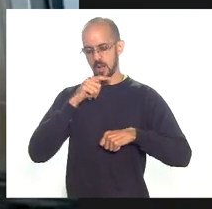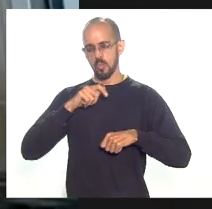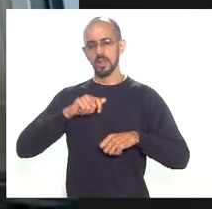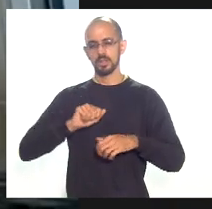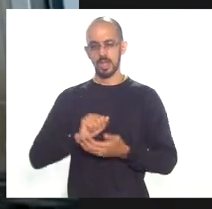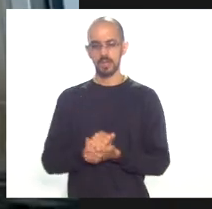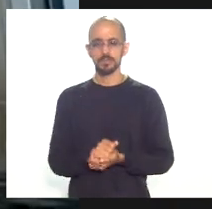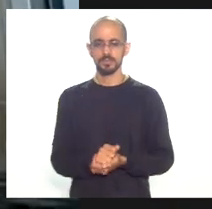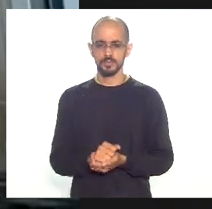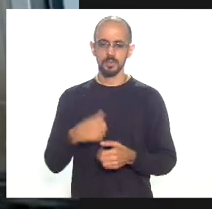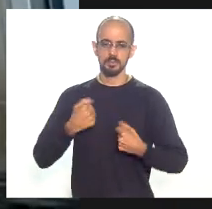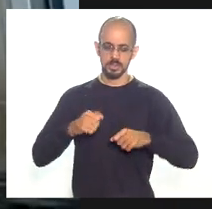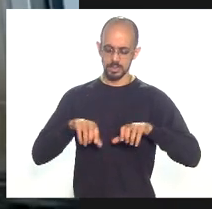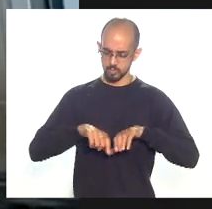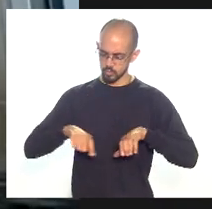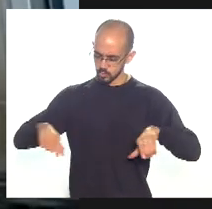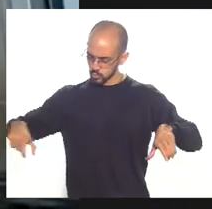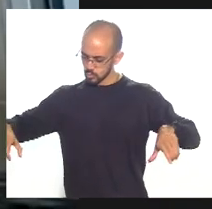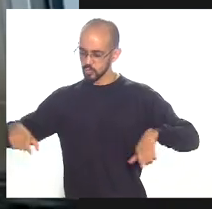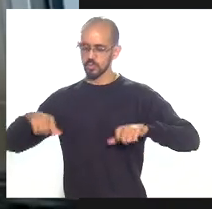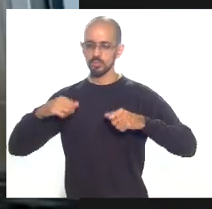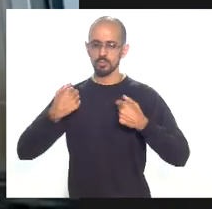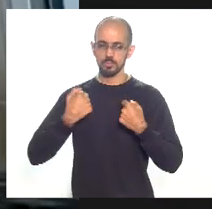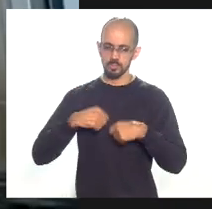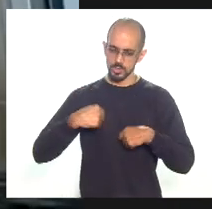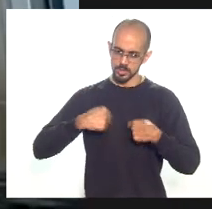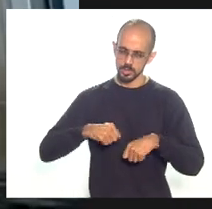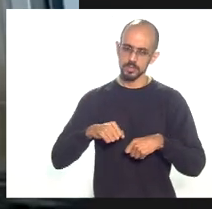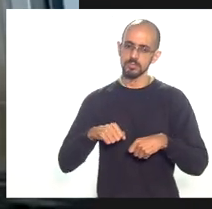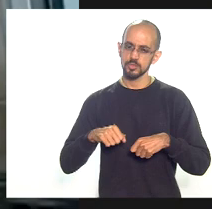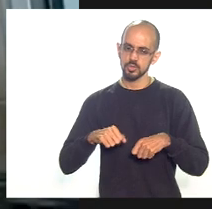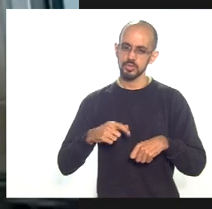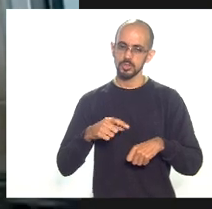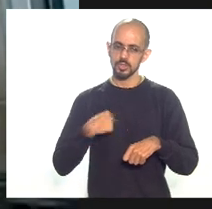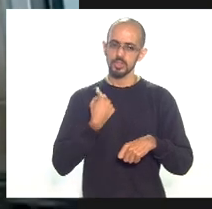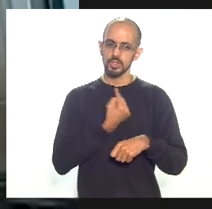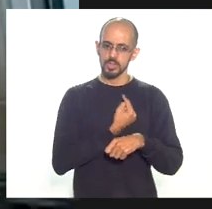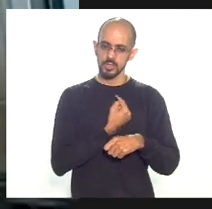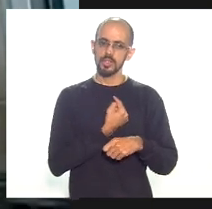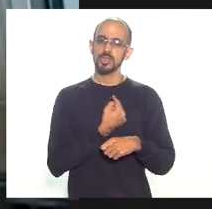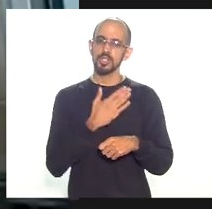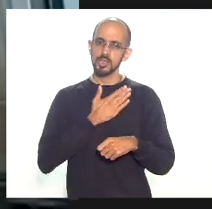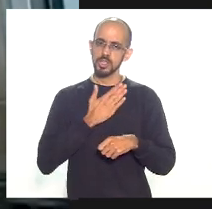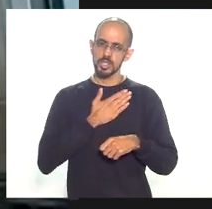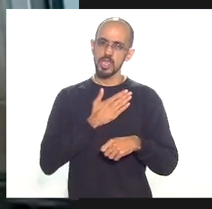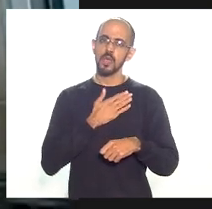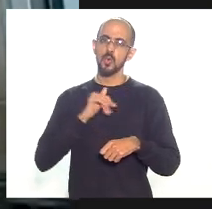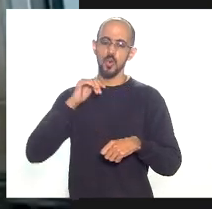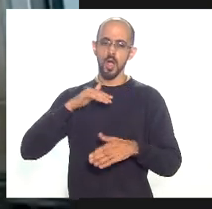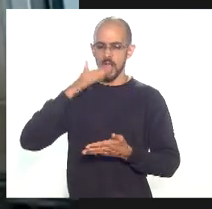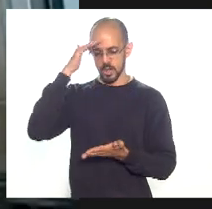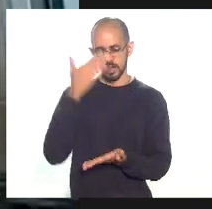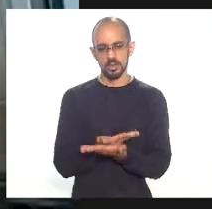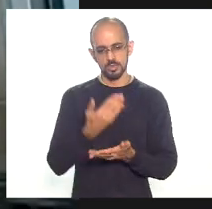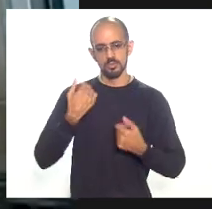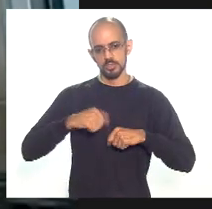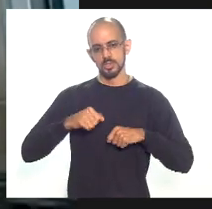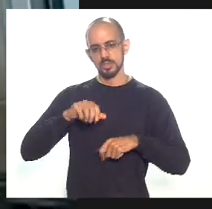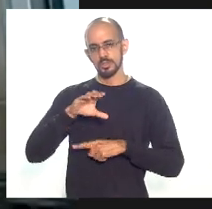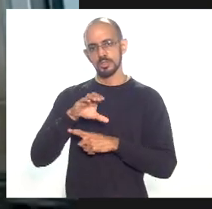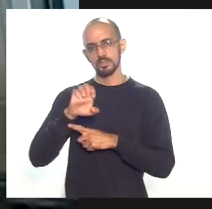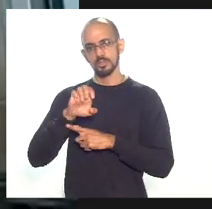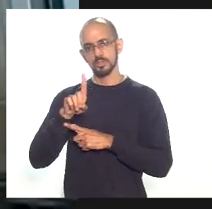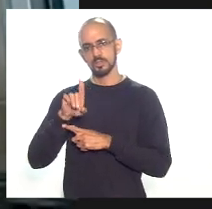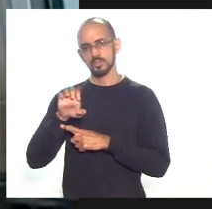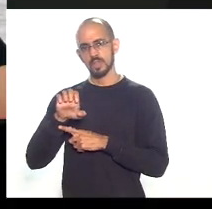Estado a gente precisa de salinhamento básico de responsabilidade também do Estado e eu sou a Cedaiana eu luto por uma Cedai pública e não privada obrigado deputada